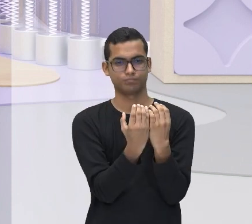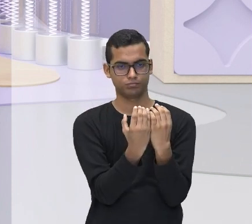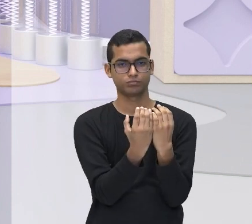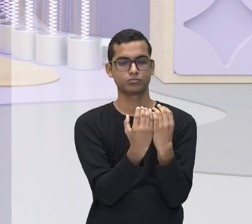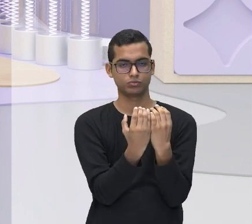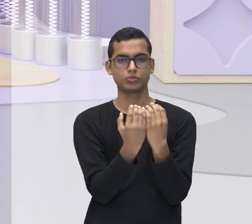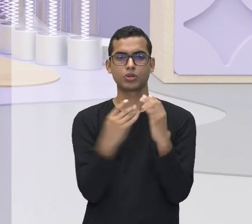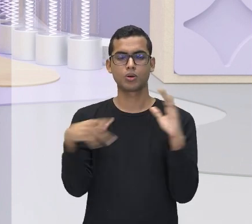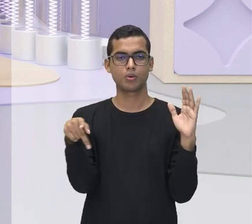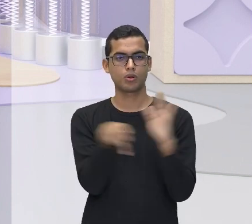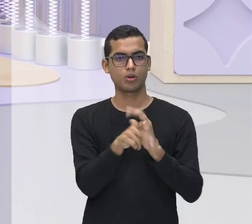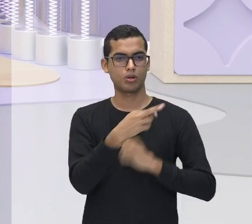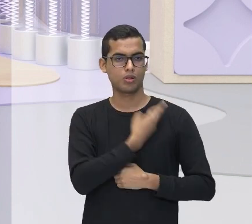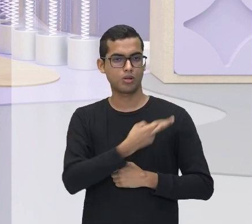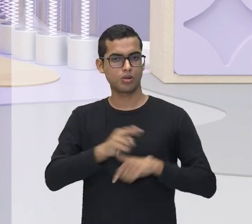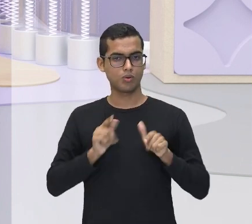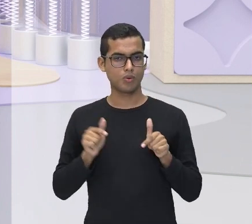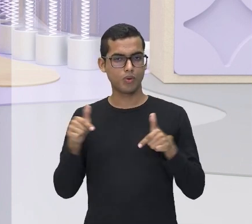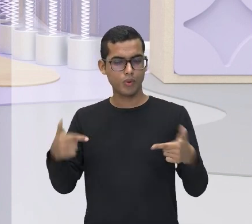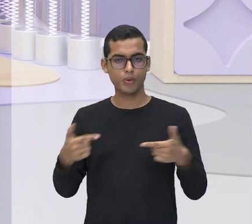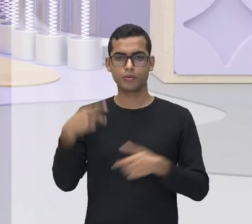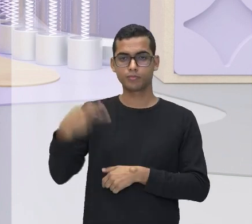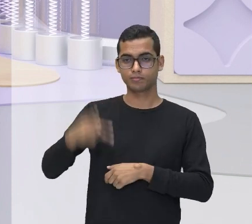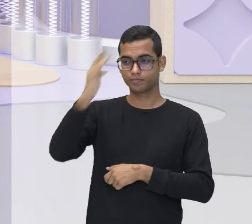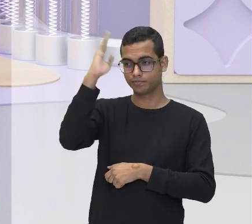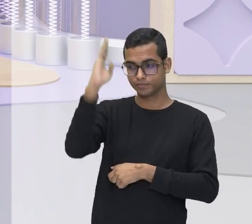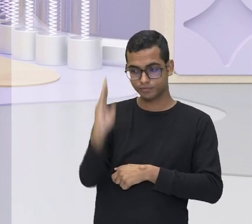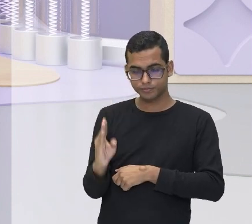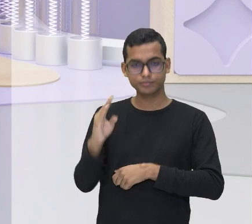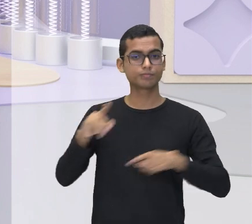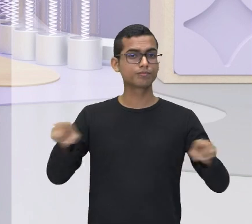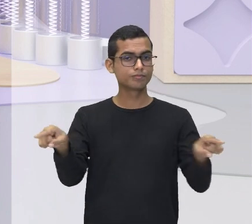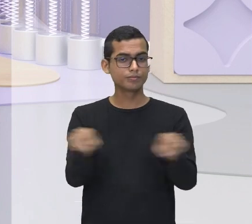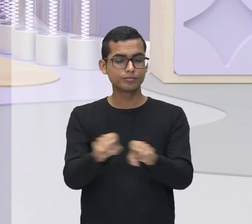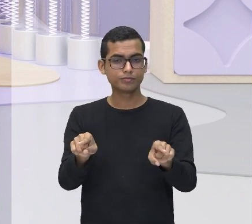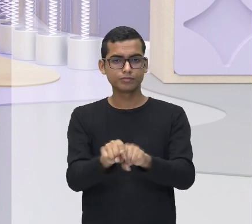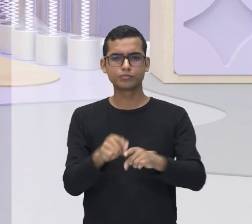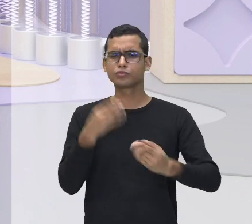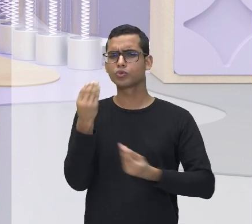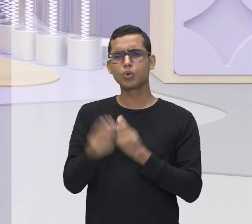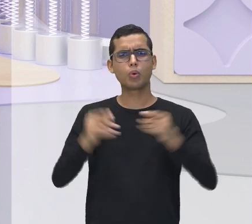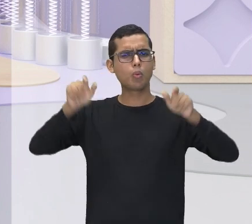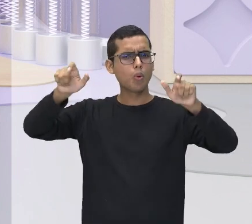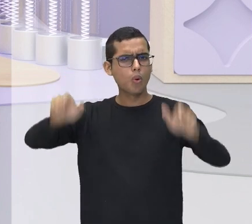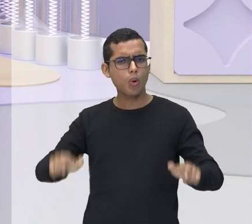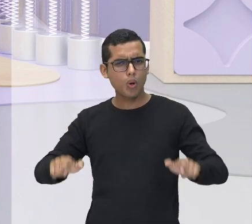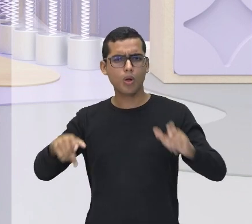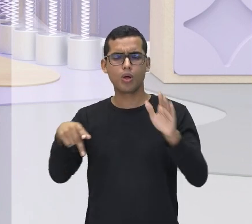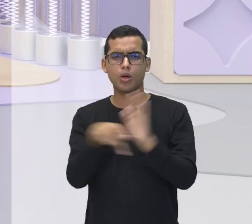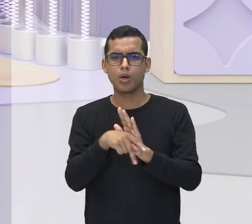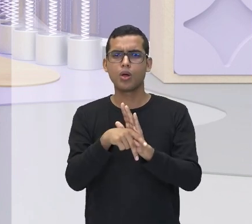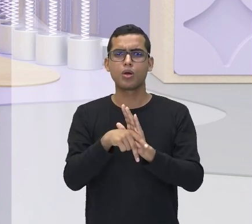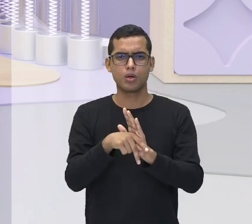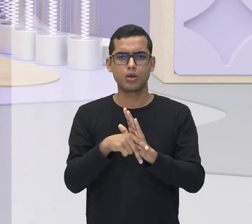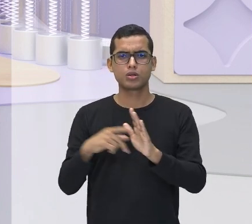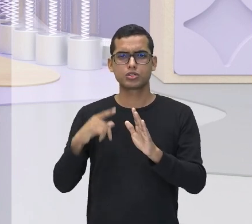são praticadas aqui no Brasil, né? E como esse local de culto,